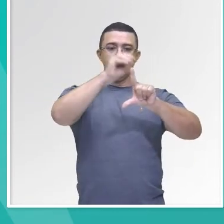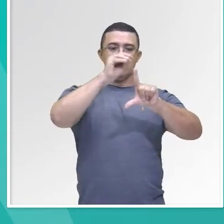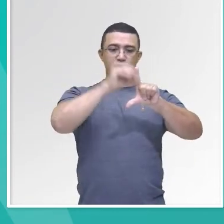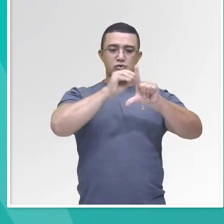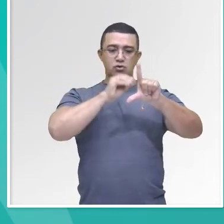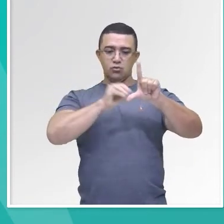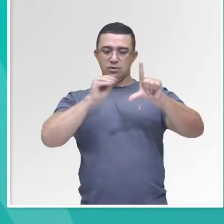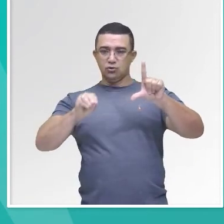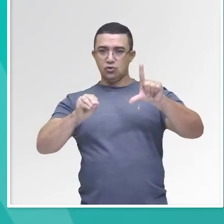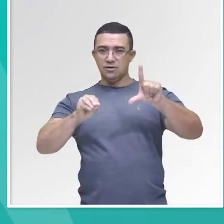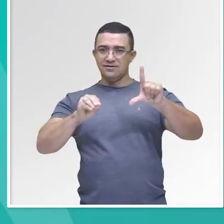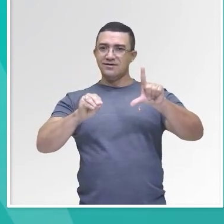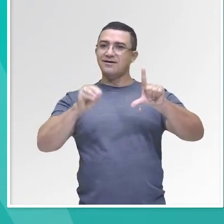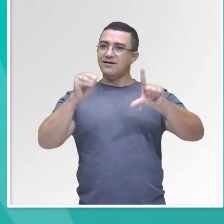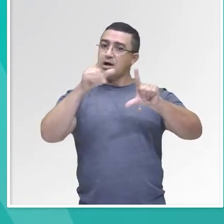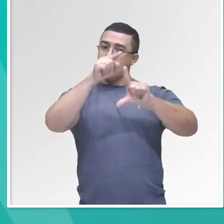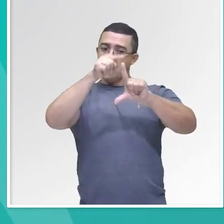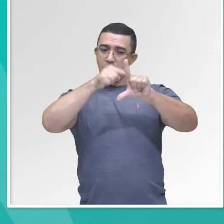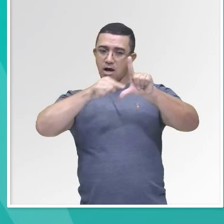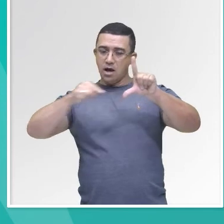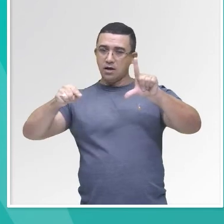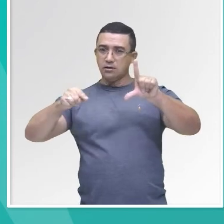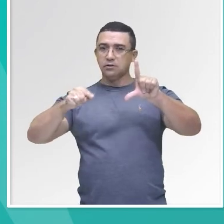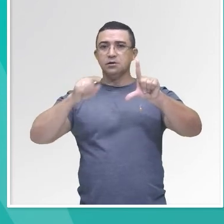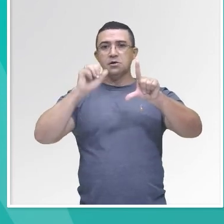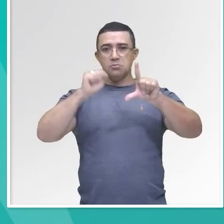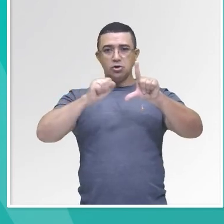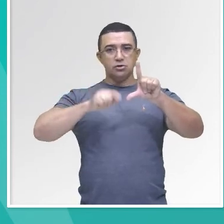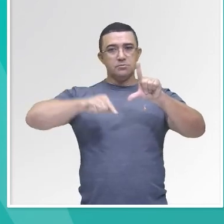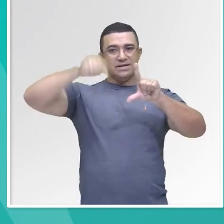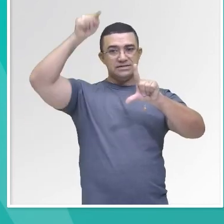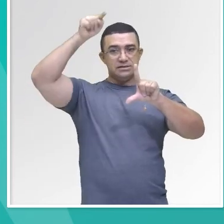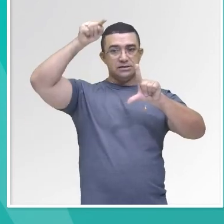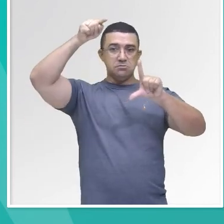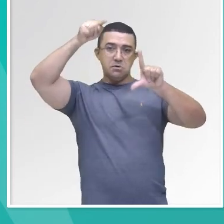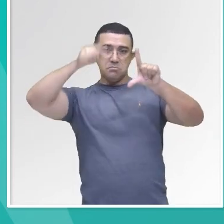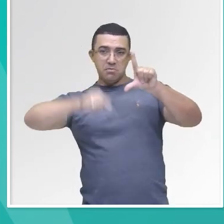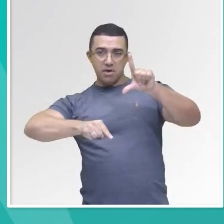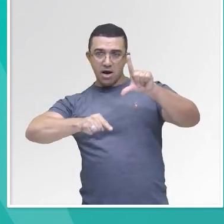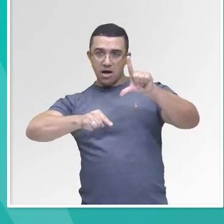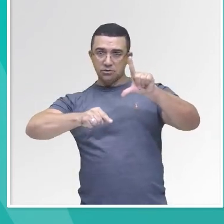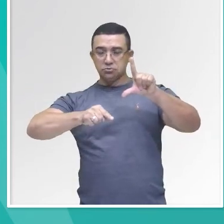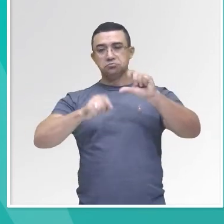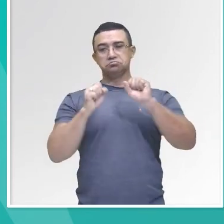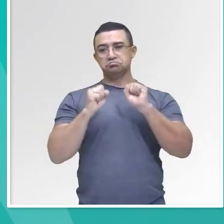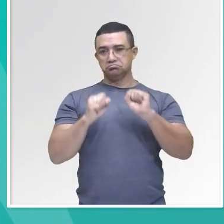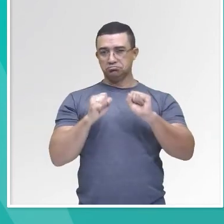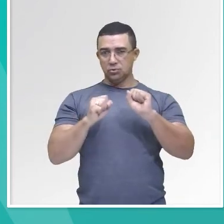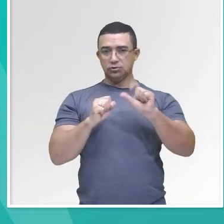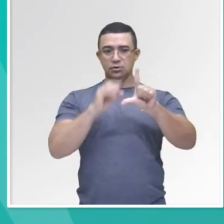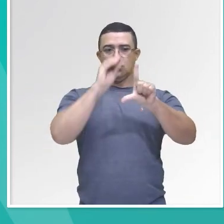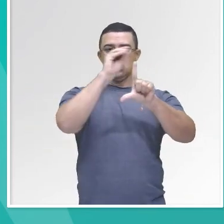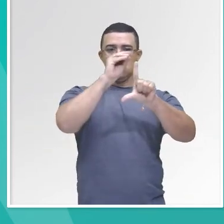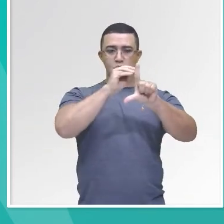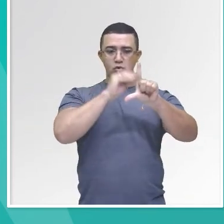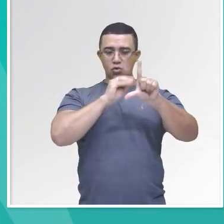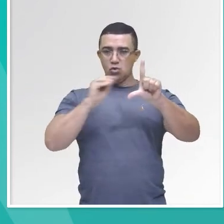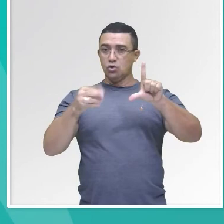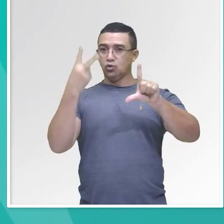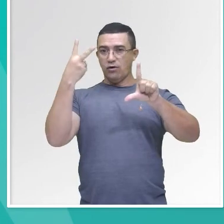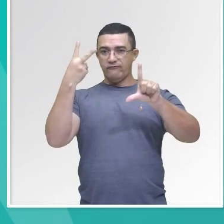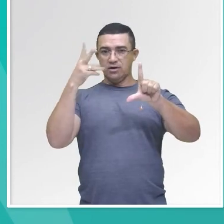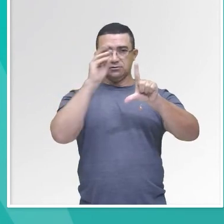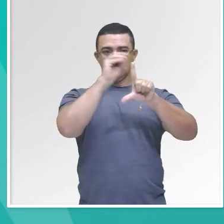formando um L, ó. Ele pode ir tanto para cima quanto para baixo. A